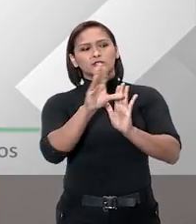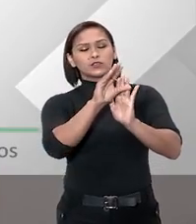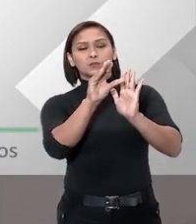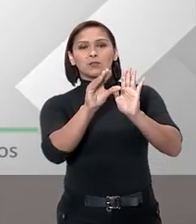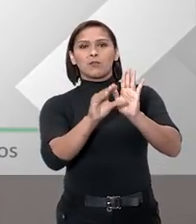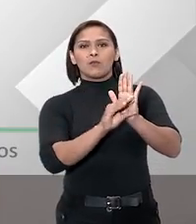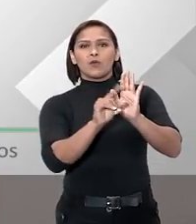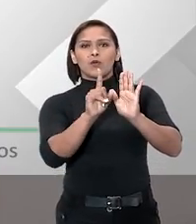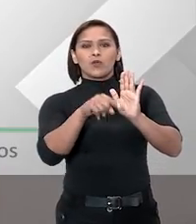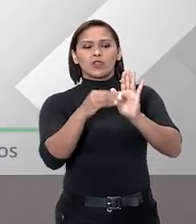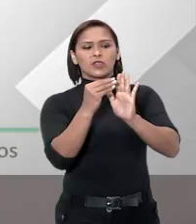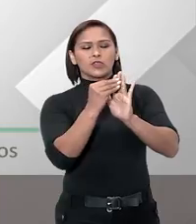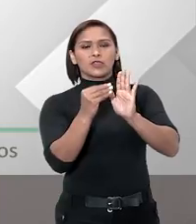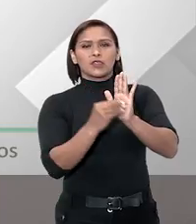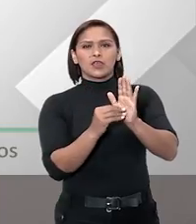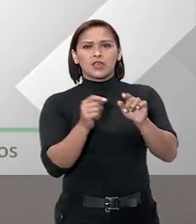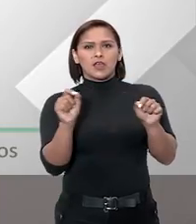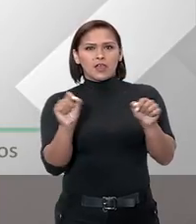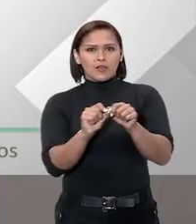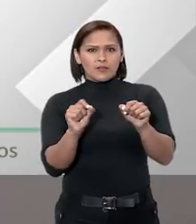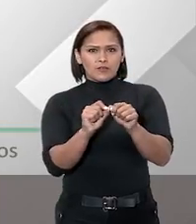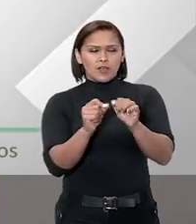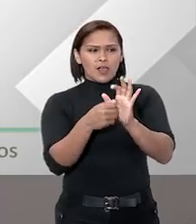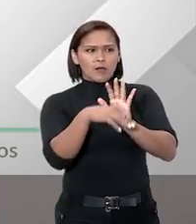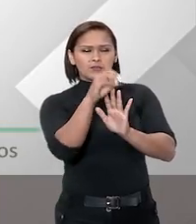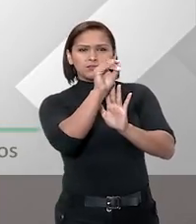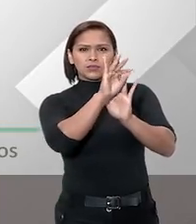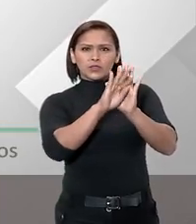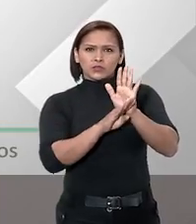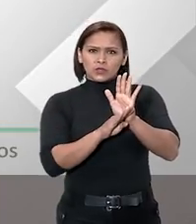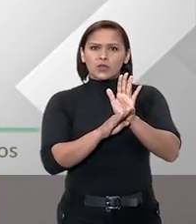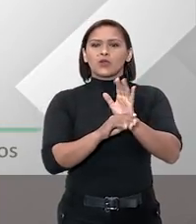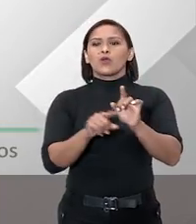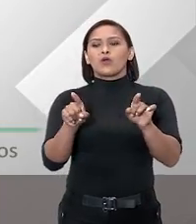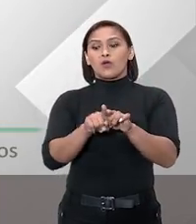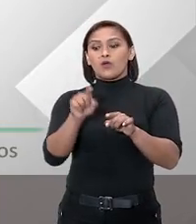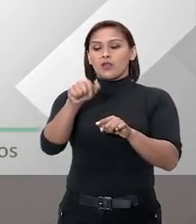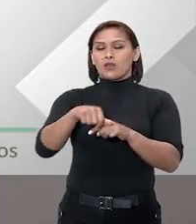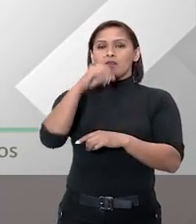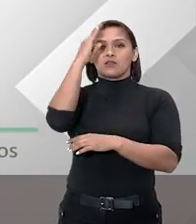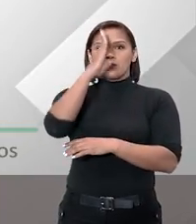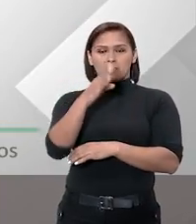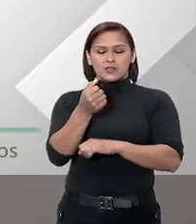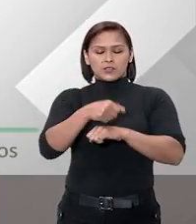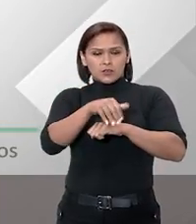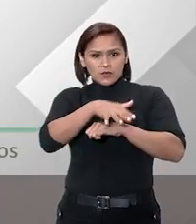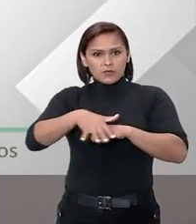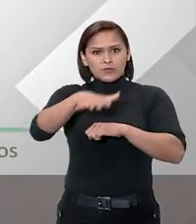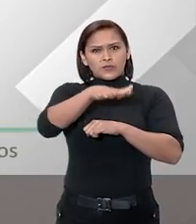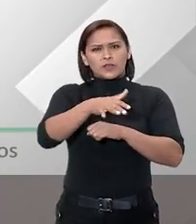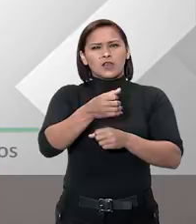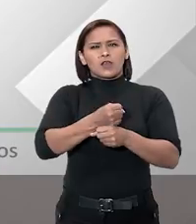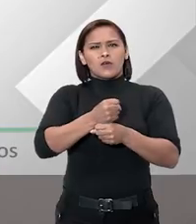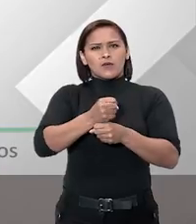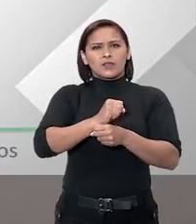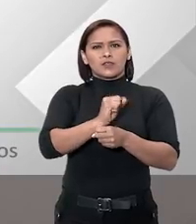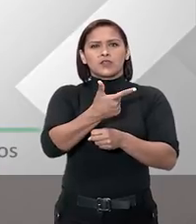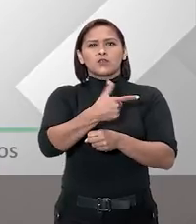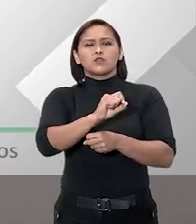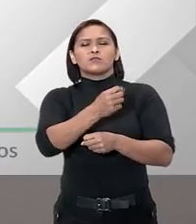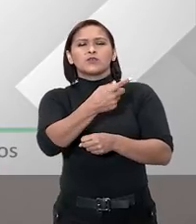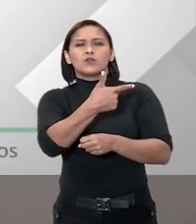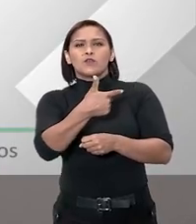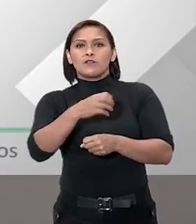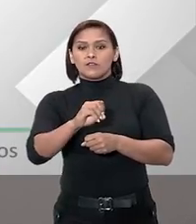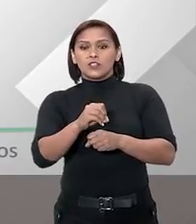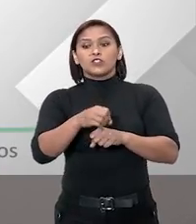modelos, foi feito o Protocolo Brasileiro de Entrevista Forense, que foi lançado no ano de 2020, foi em